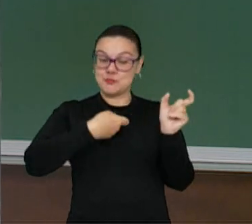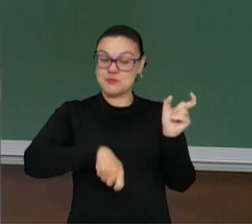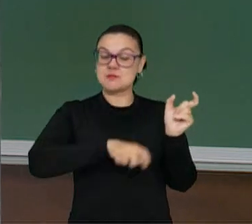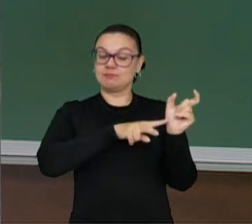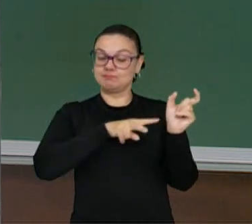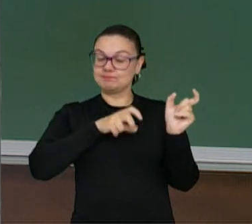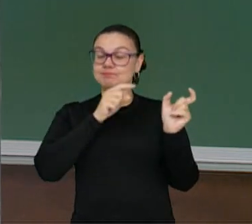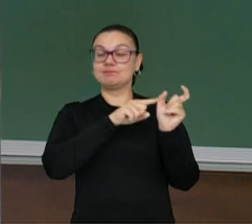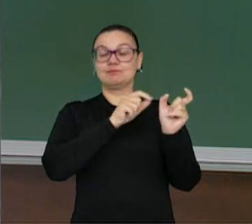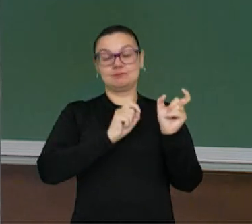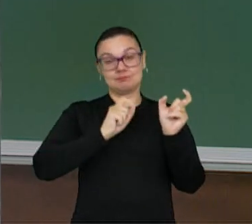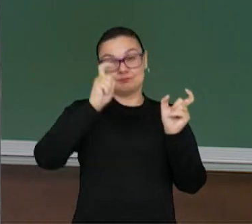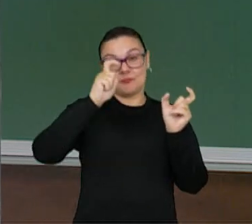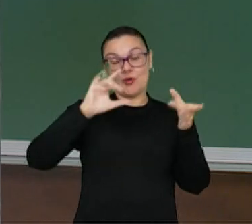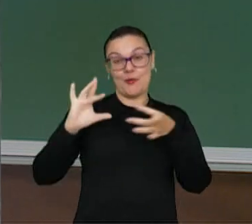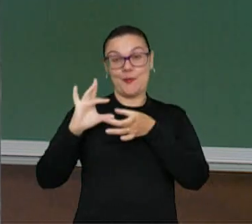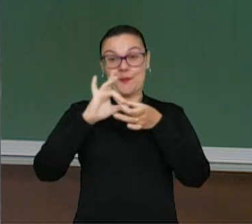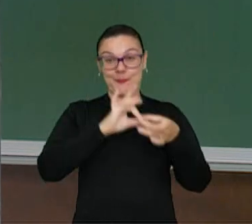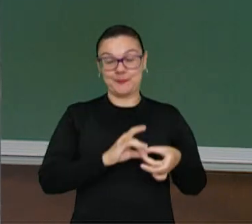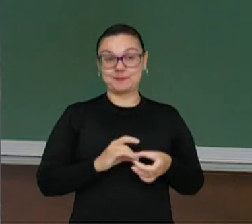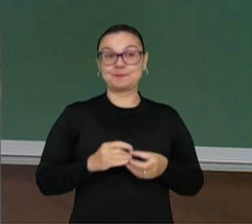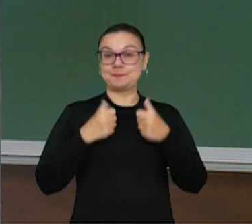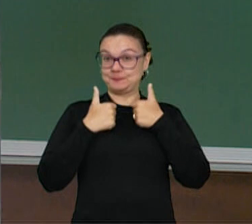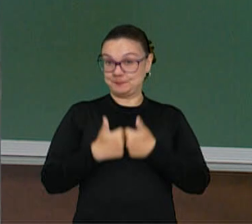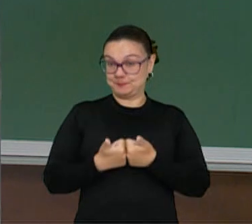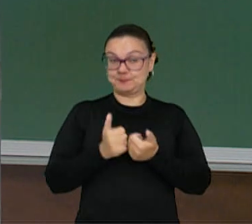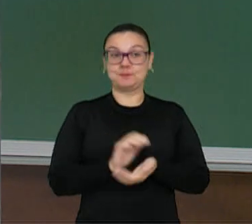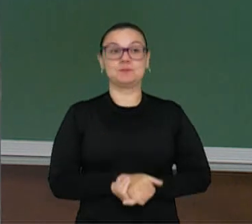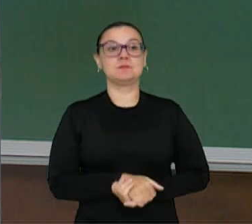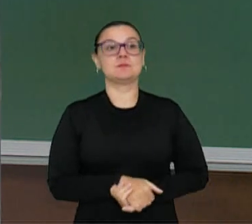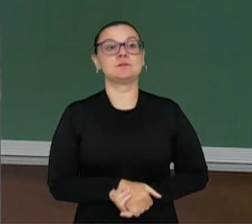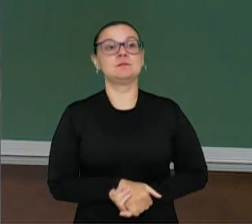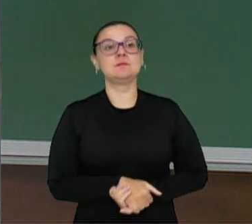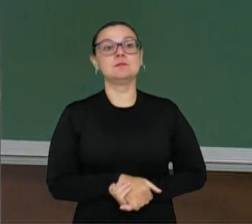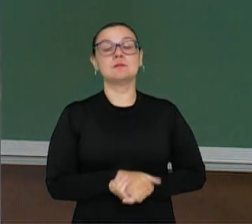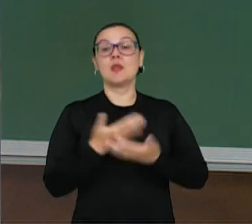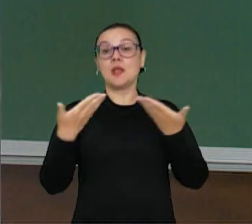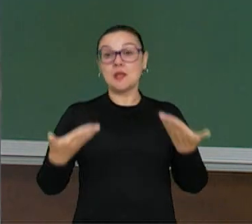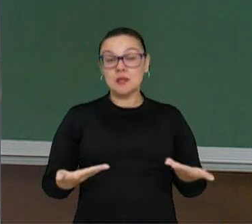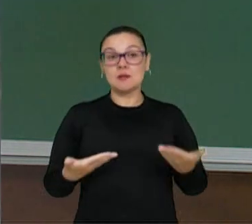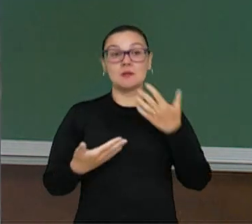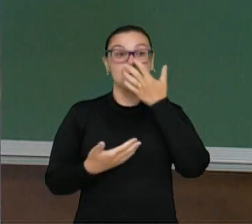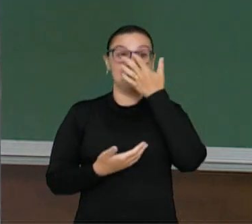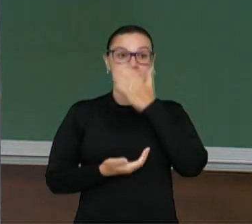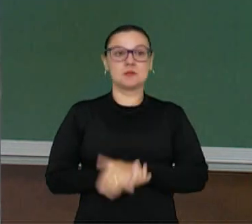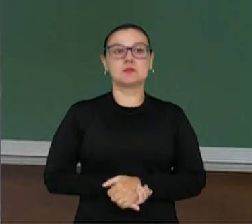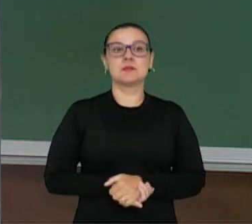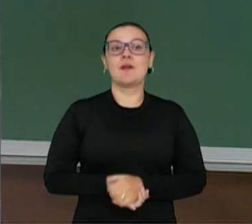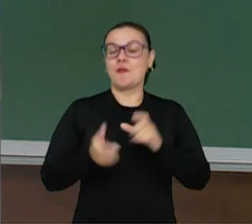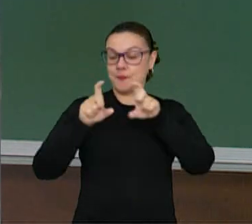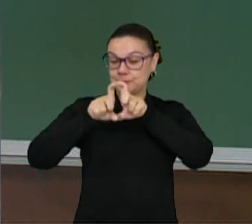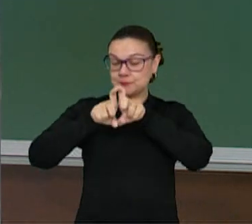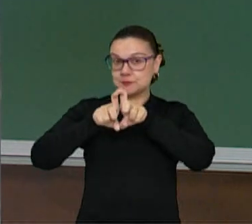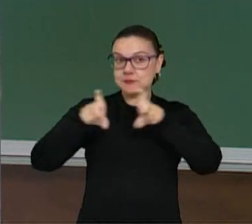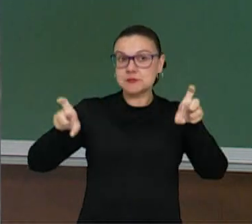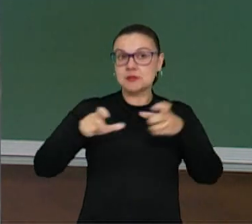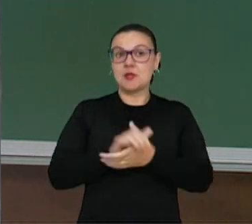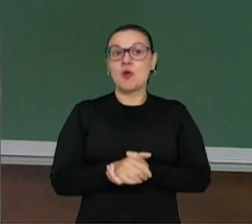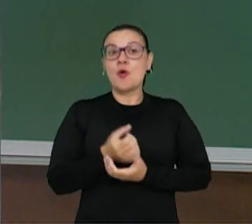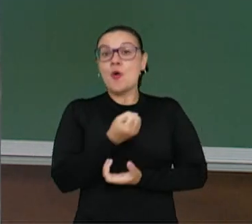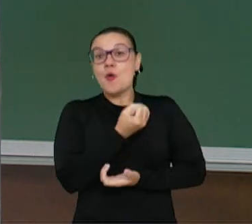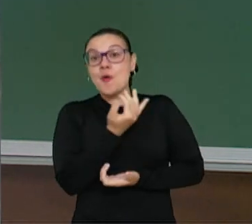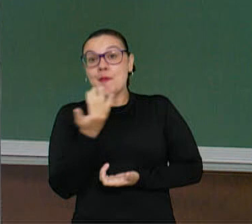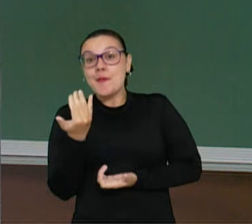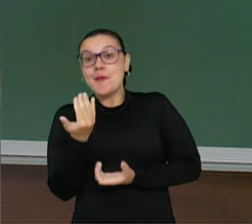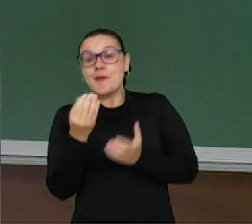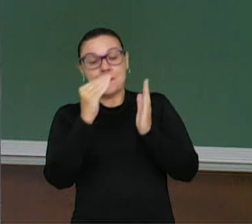emprestar ali, dependendo do contexto, tá bom? E falando de volta das nossas tirinhas, quais são os